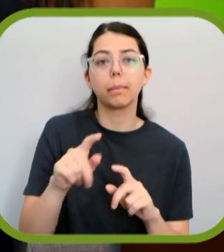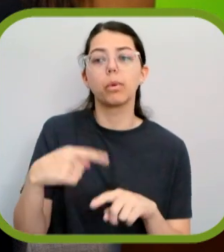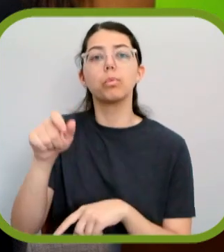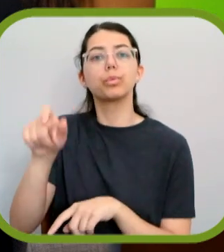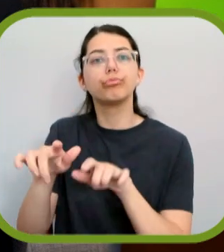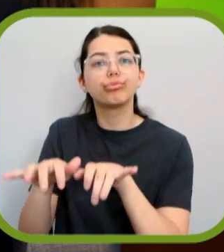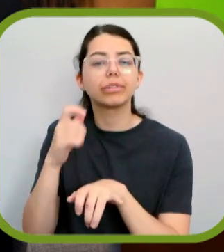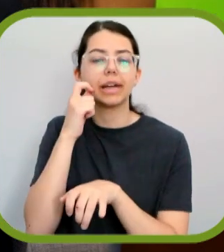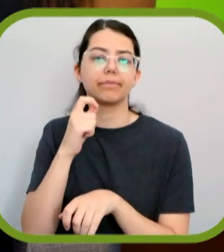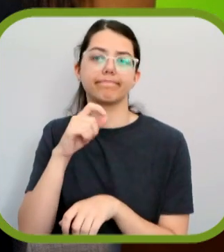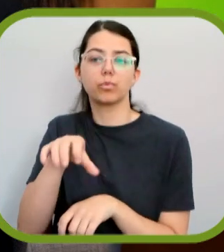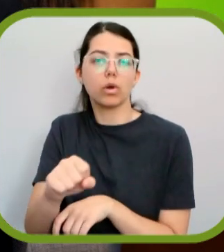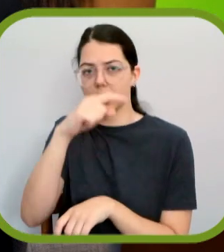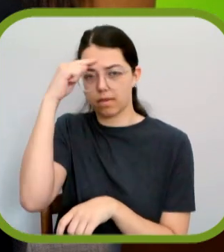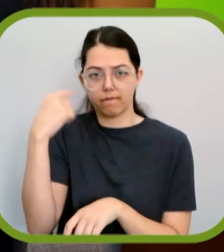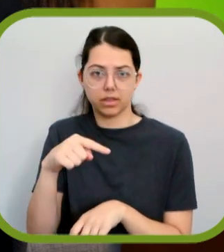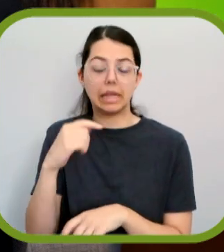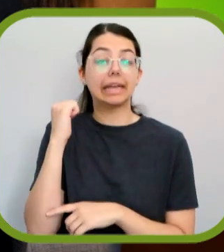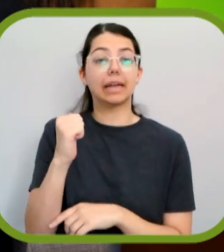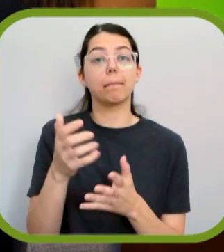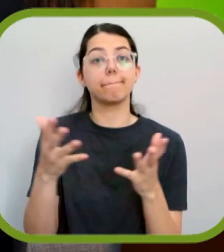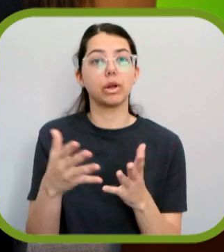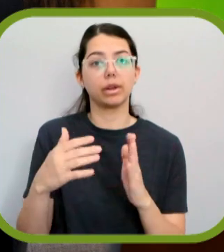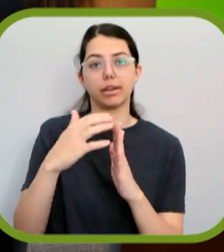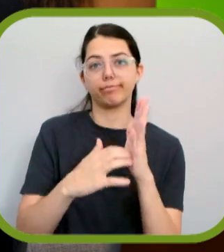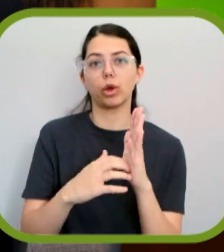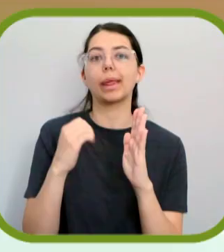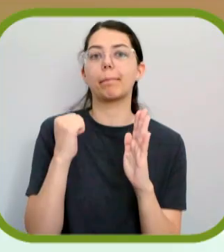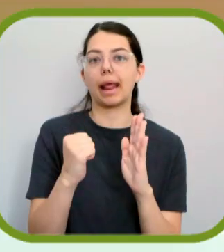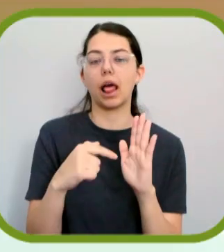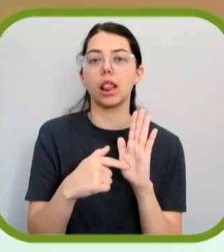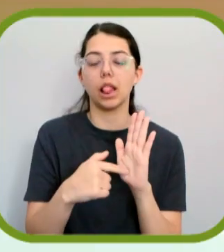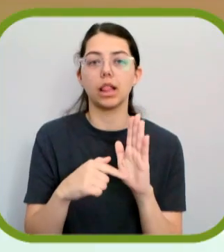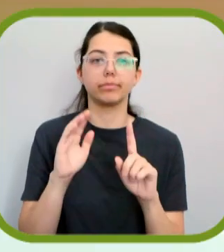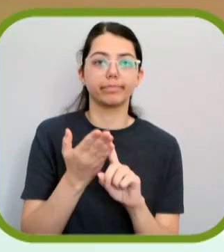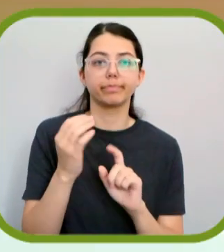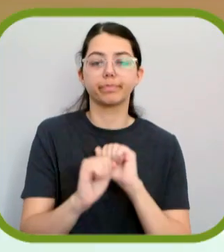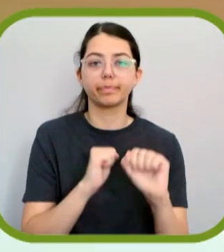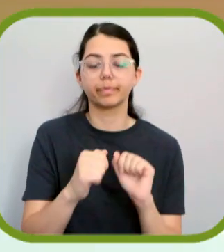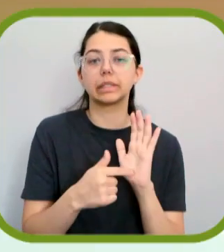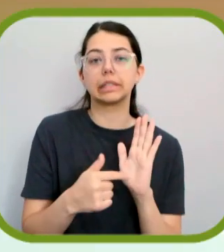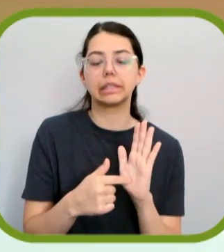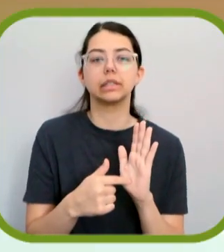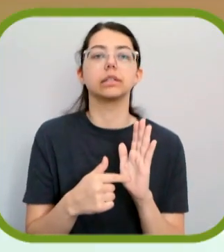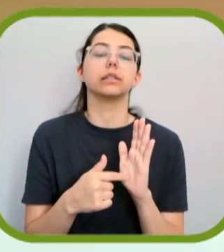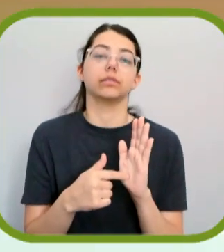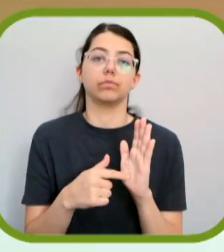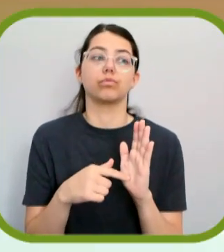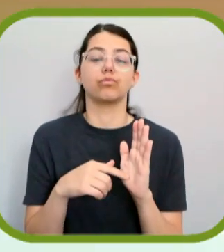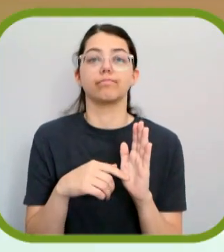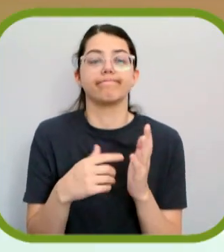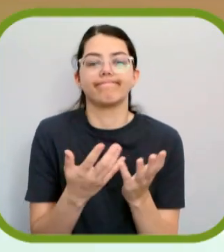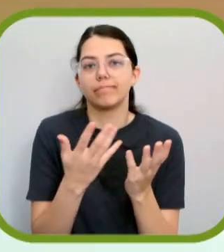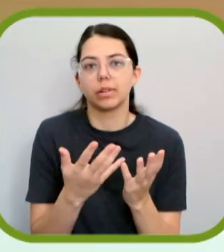aconteceram, nem sempre é fácil identificar quem está do outro lado. E depois porque a maioria dos crimes que estão previstos no nosso Código Penal, a maioria, identifica